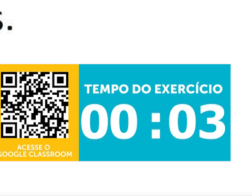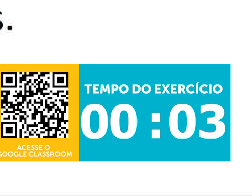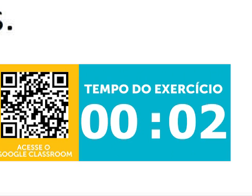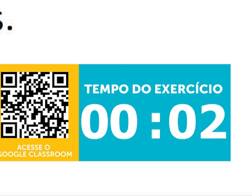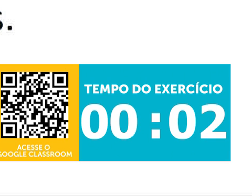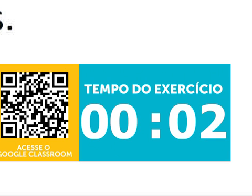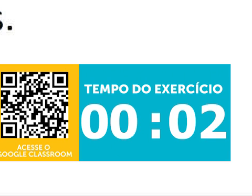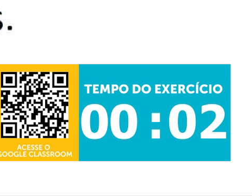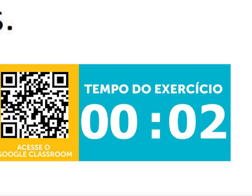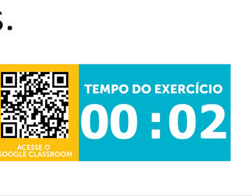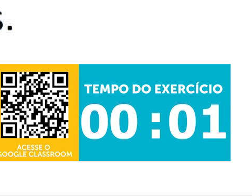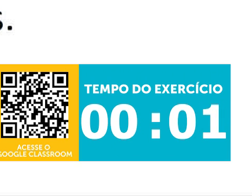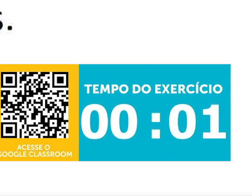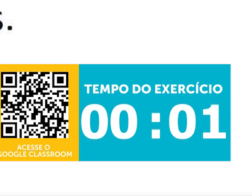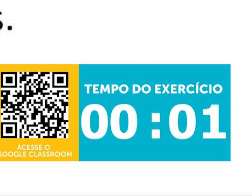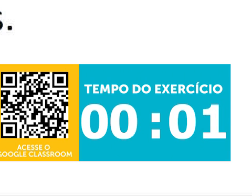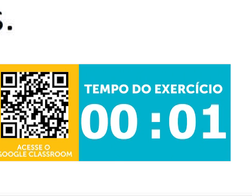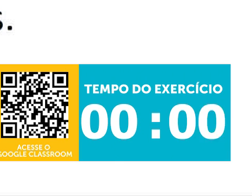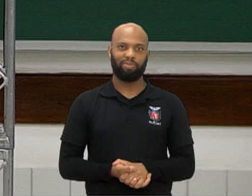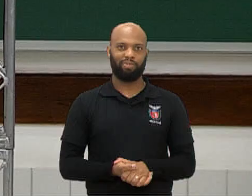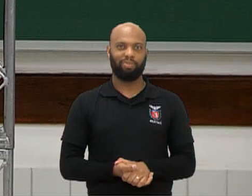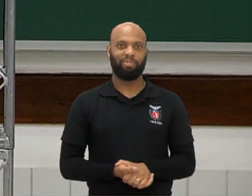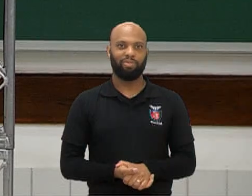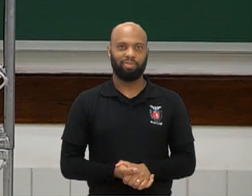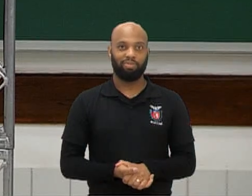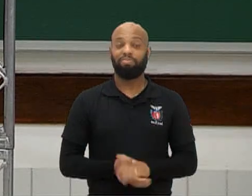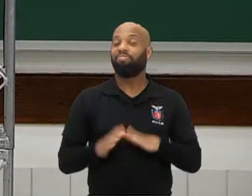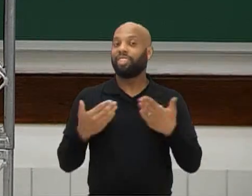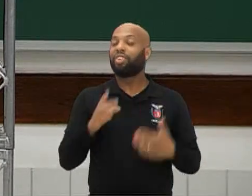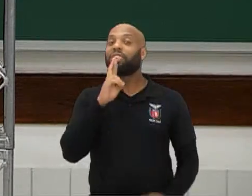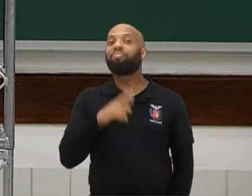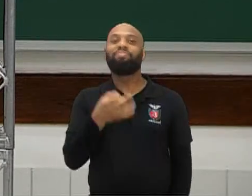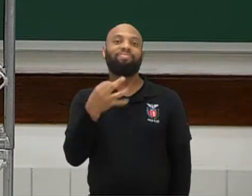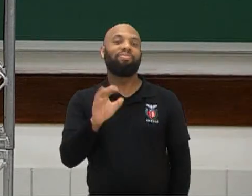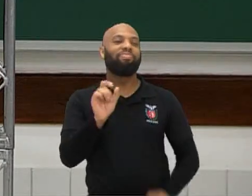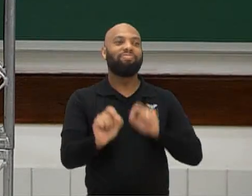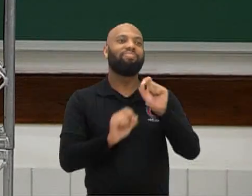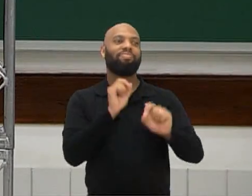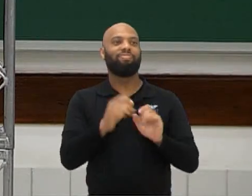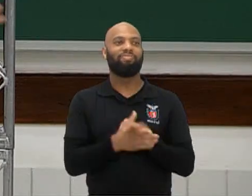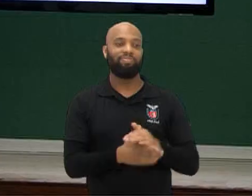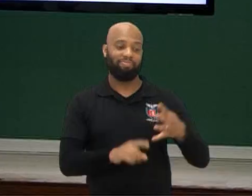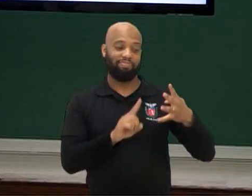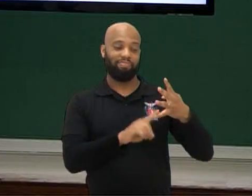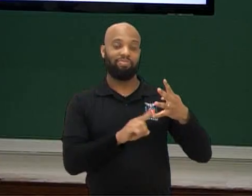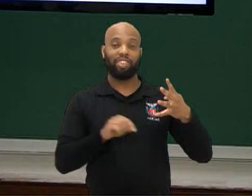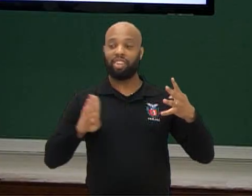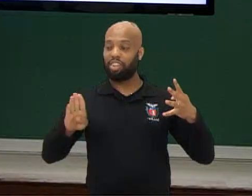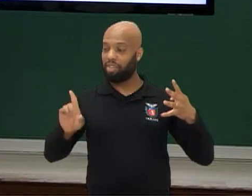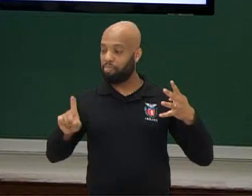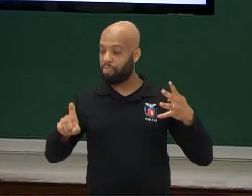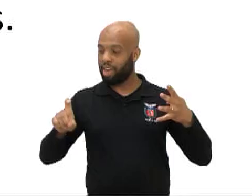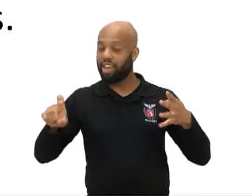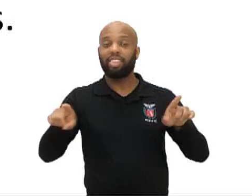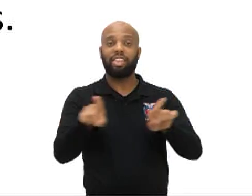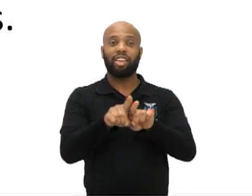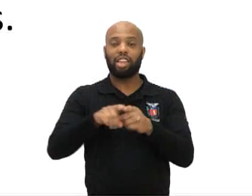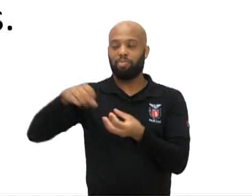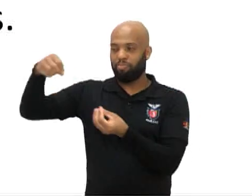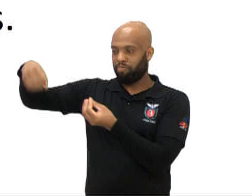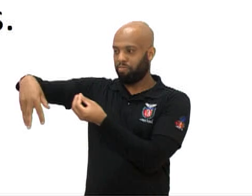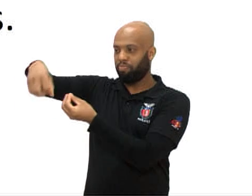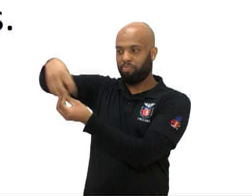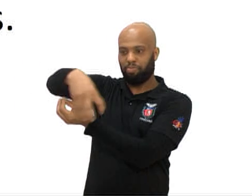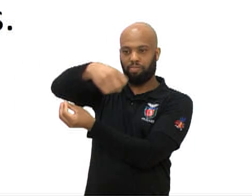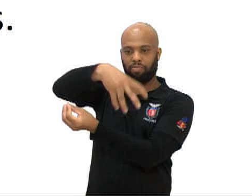Resposta correta, bactérias. Bactérias e fungos são os decompositores, fazem